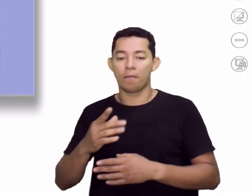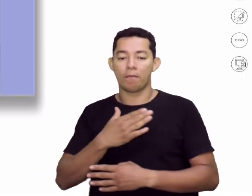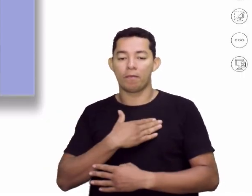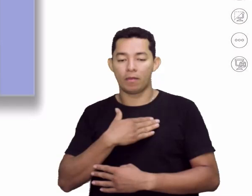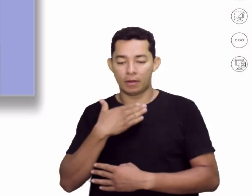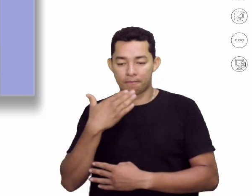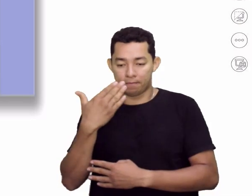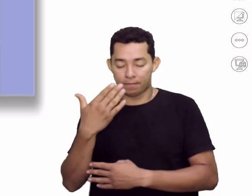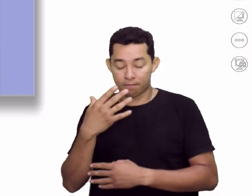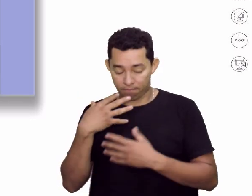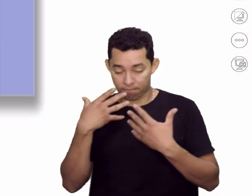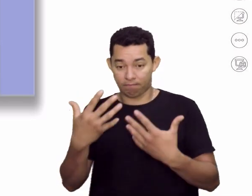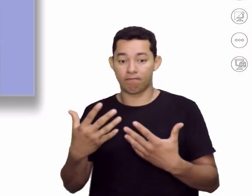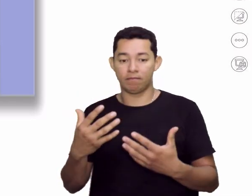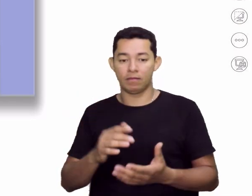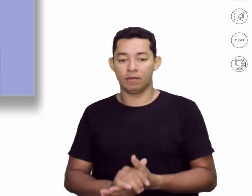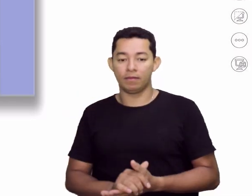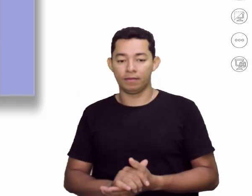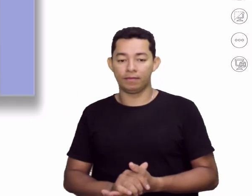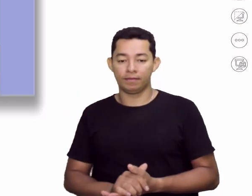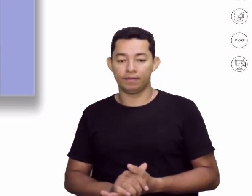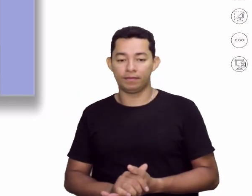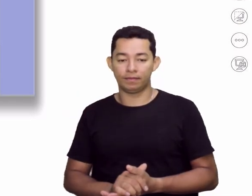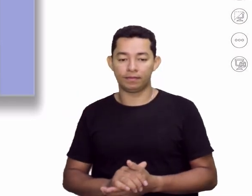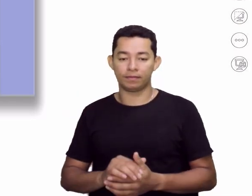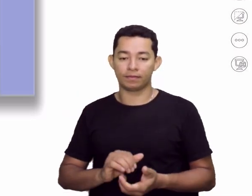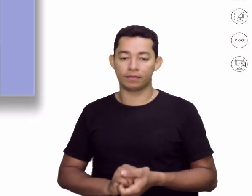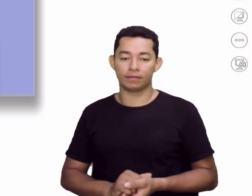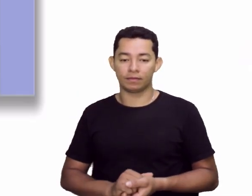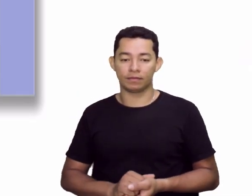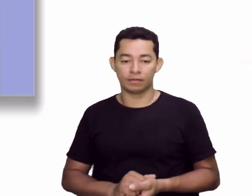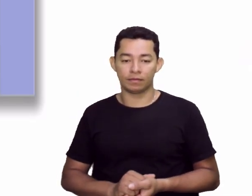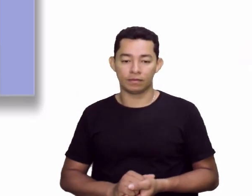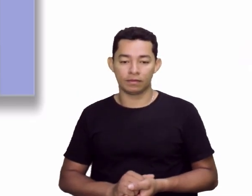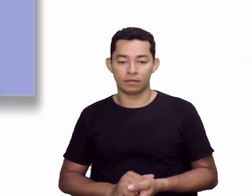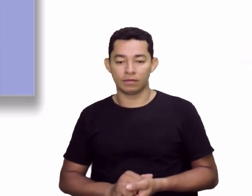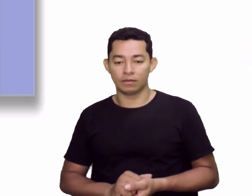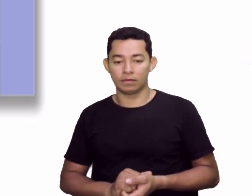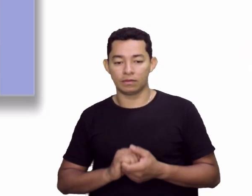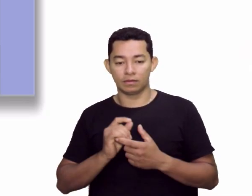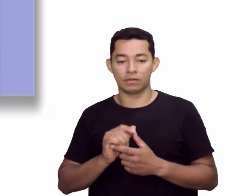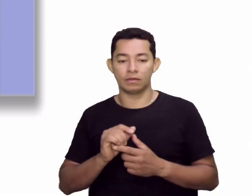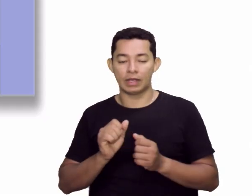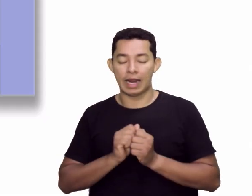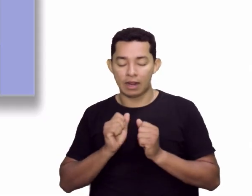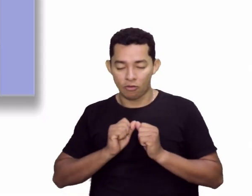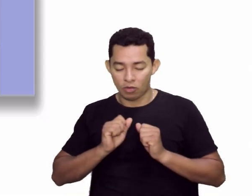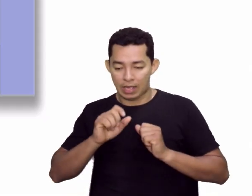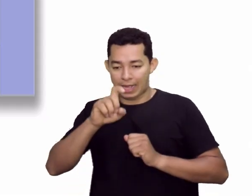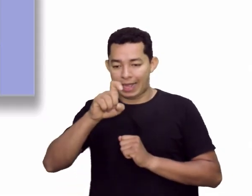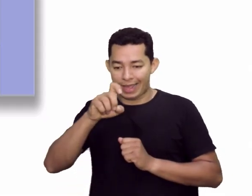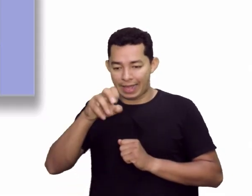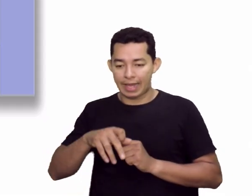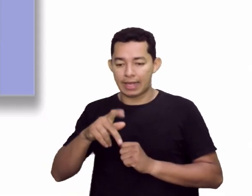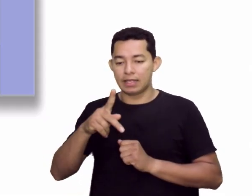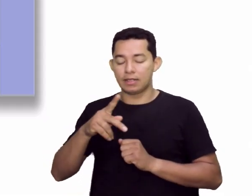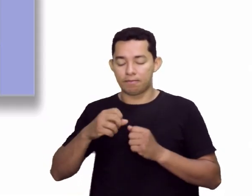Tá? O pós-impressionismo, o que mais? Aí vem o